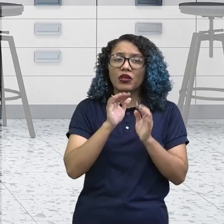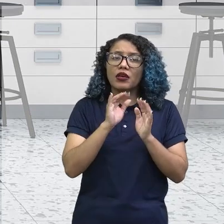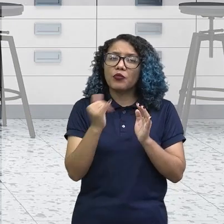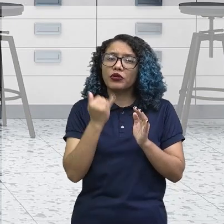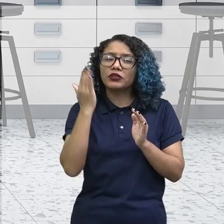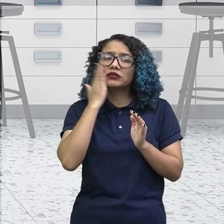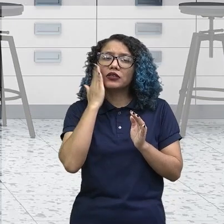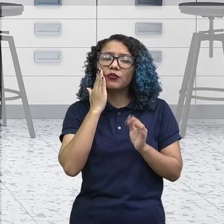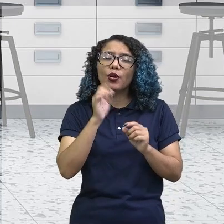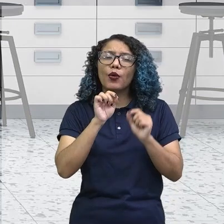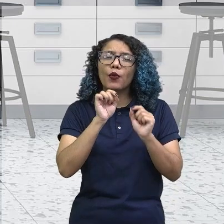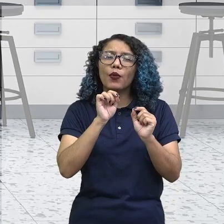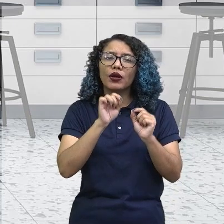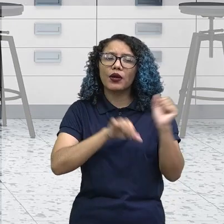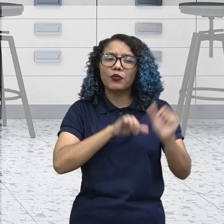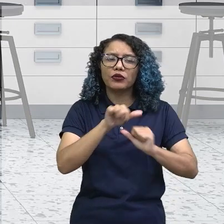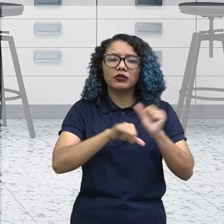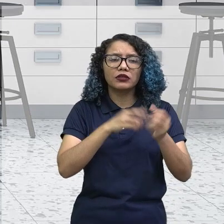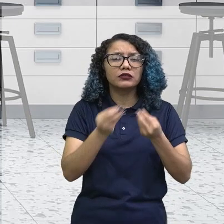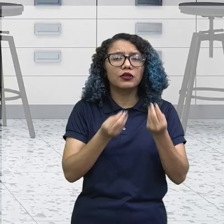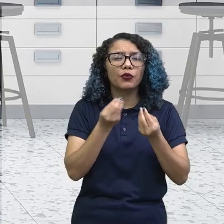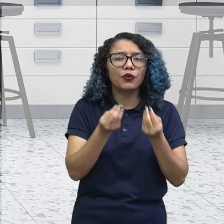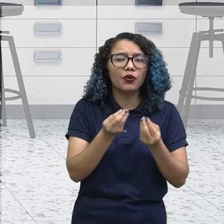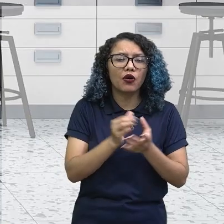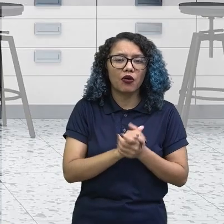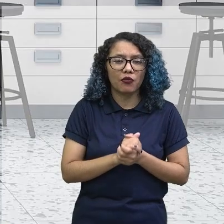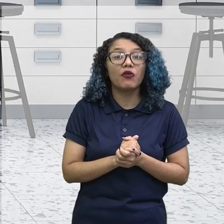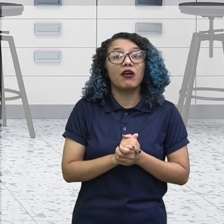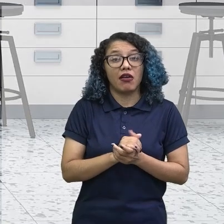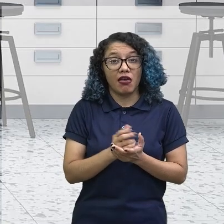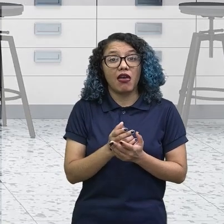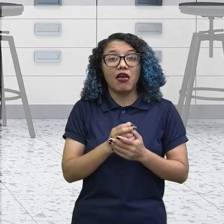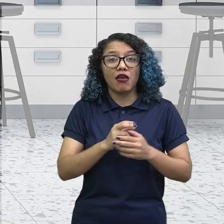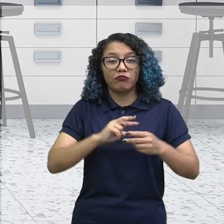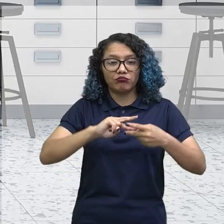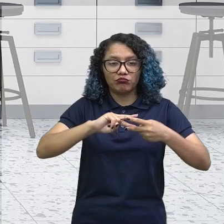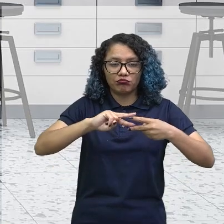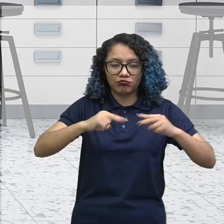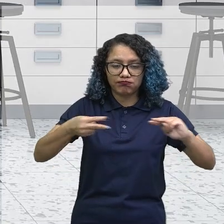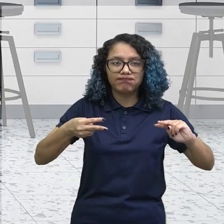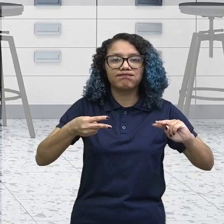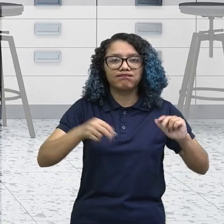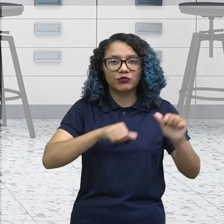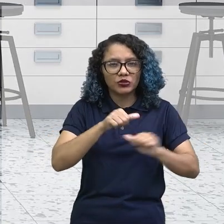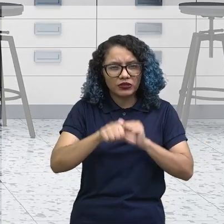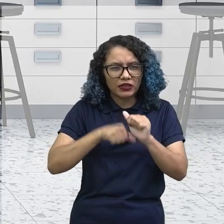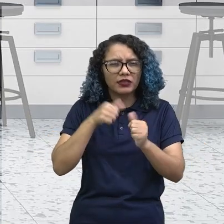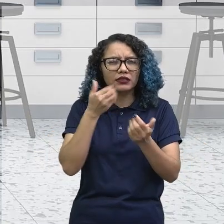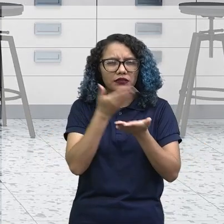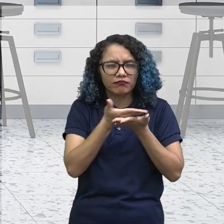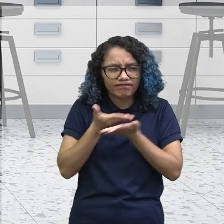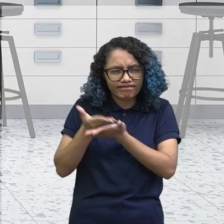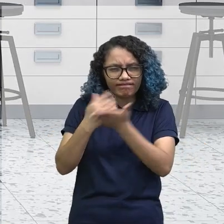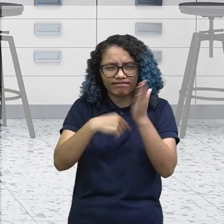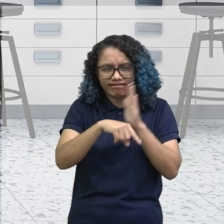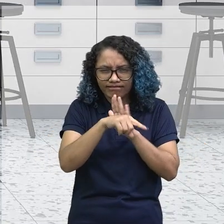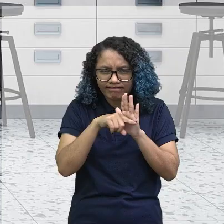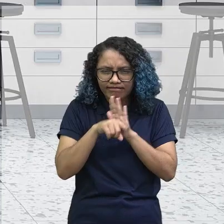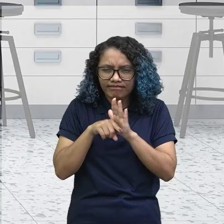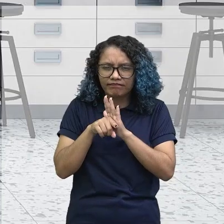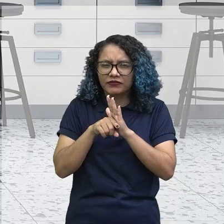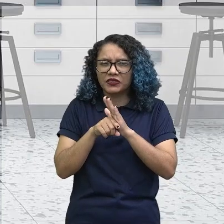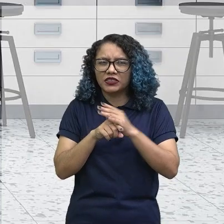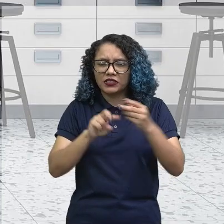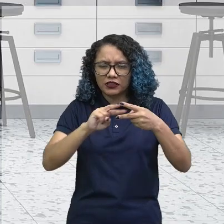acontecem através de manipulação genética, né? Através de estudos, pesquisas, manipulação